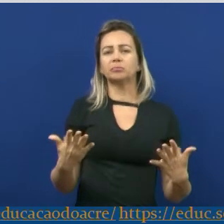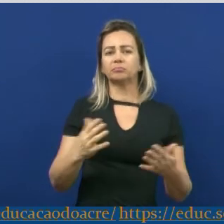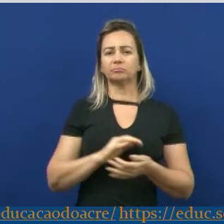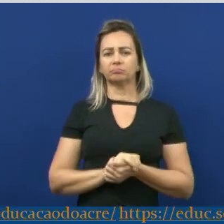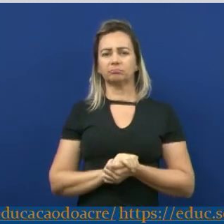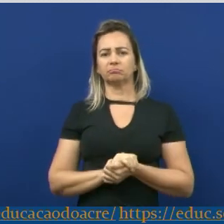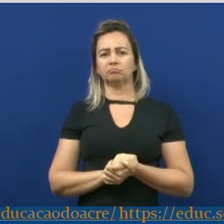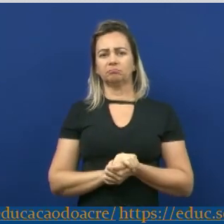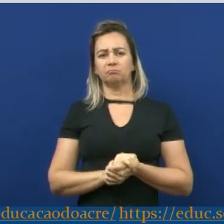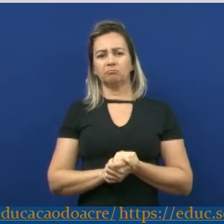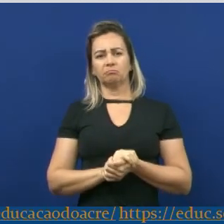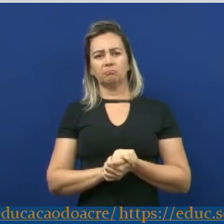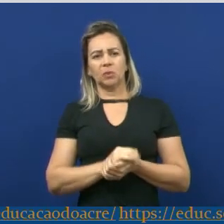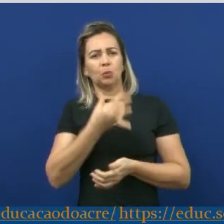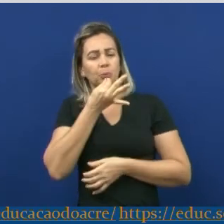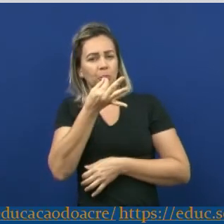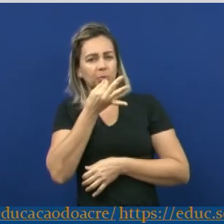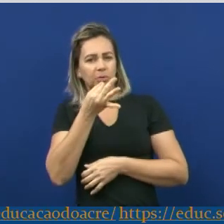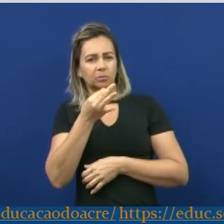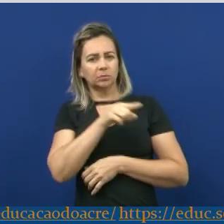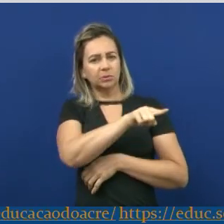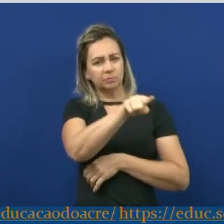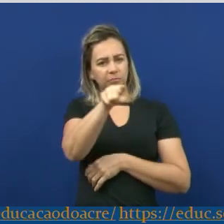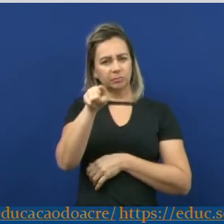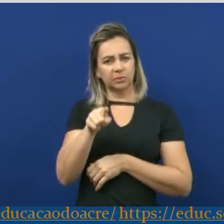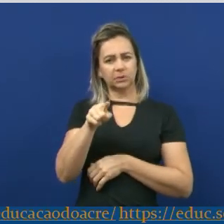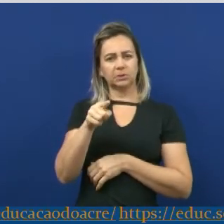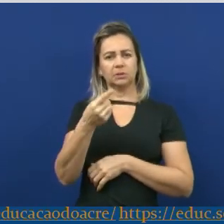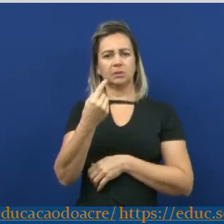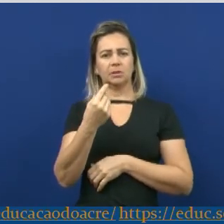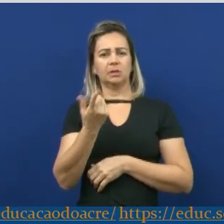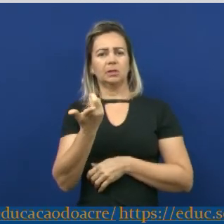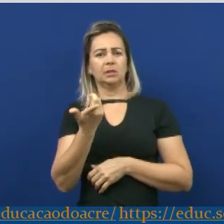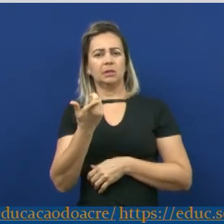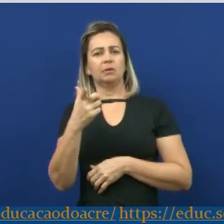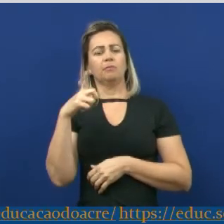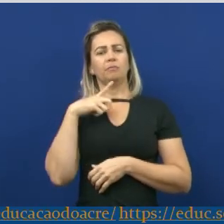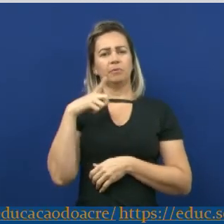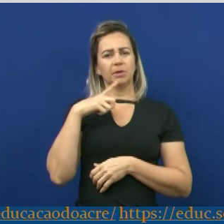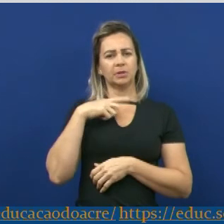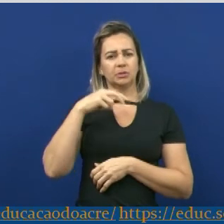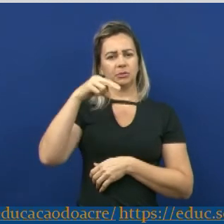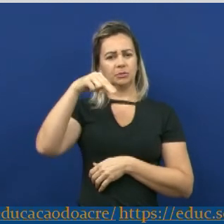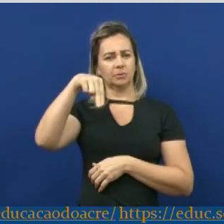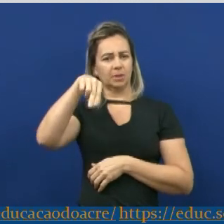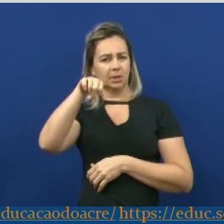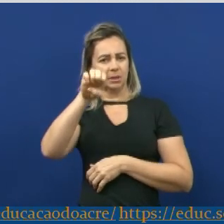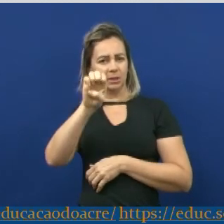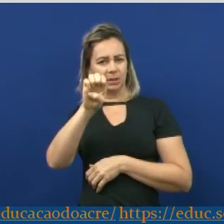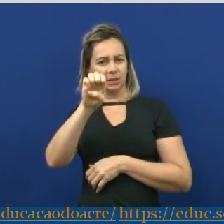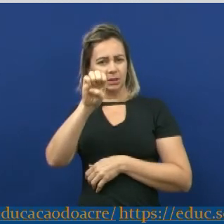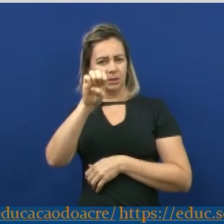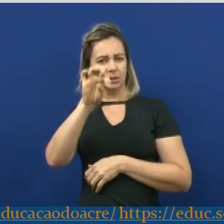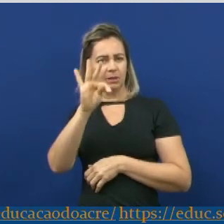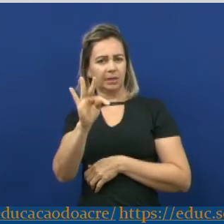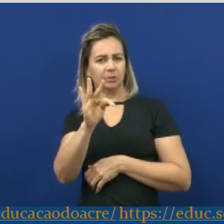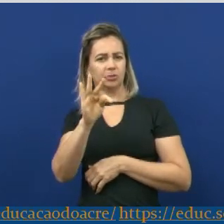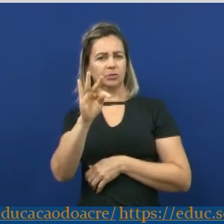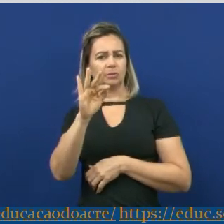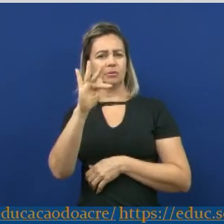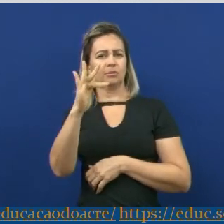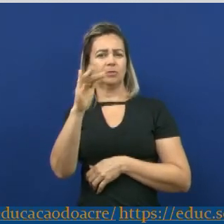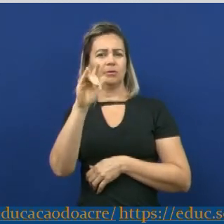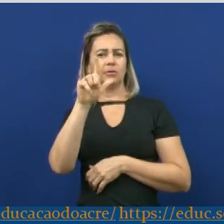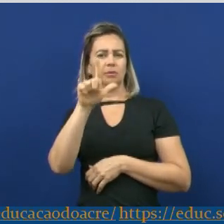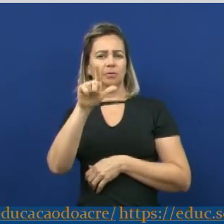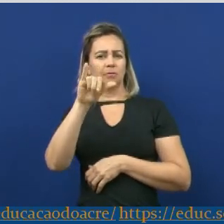uma sugestão é que vocês assistam na Netflix um episódio de uma série muito boa